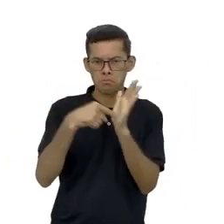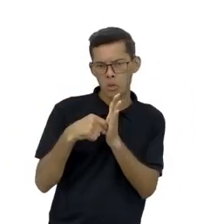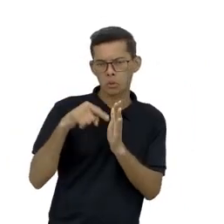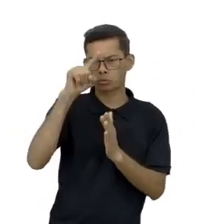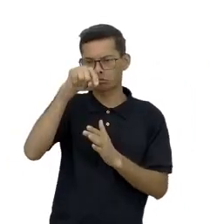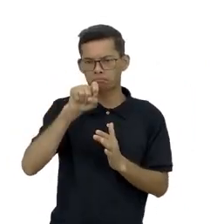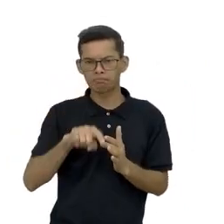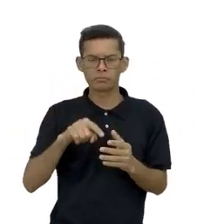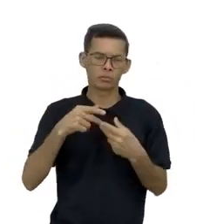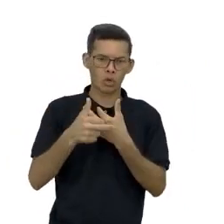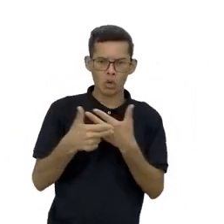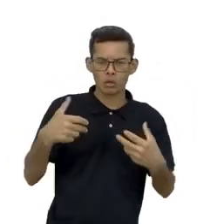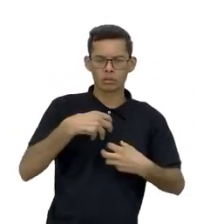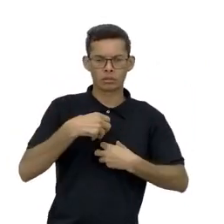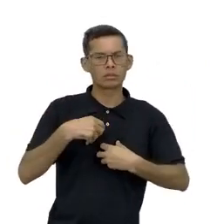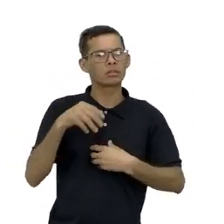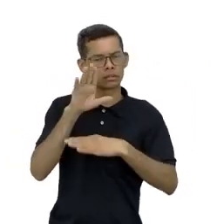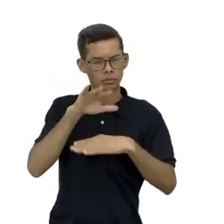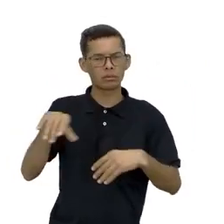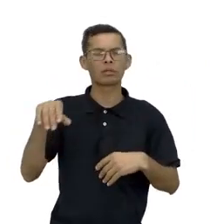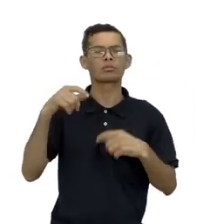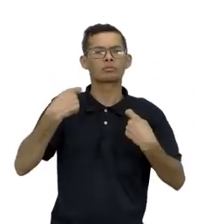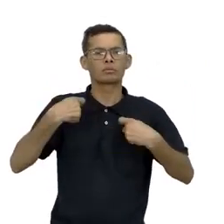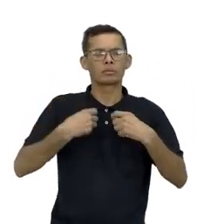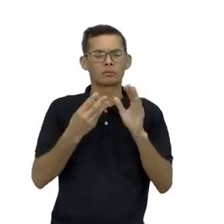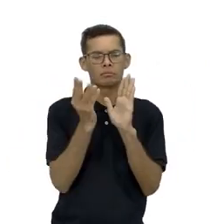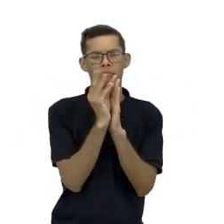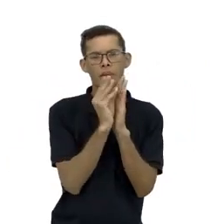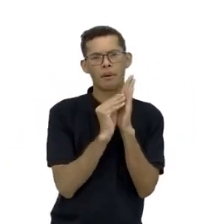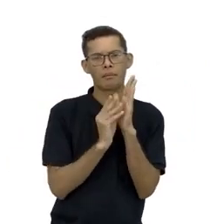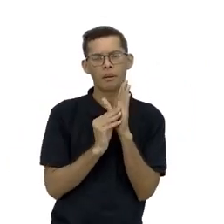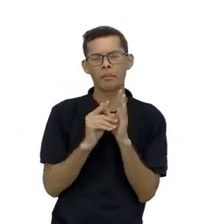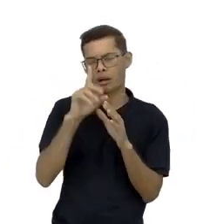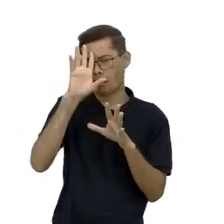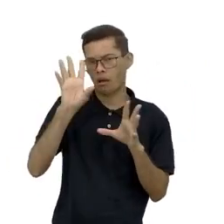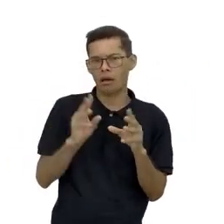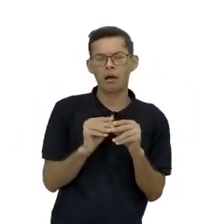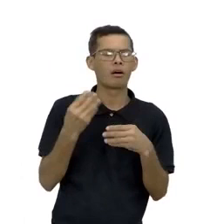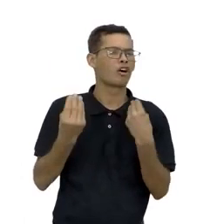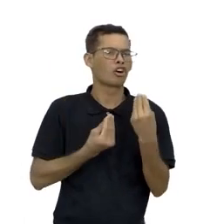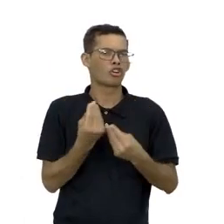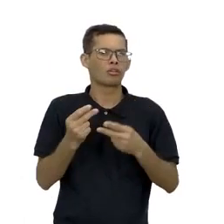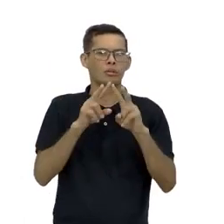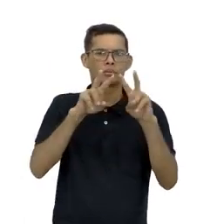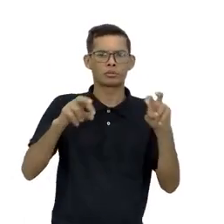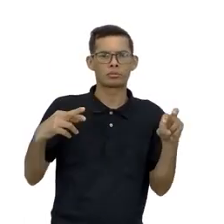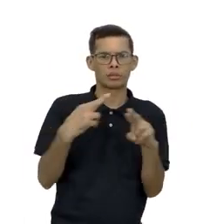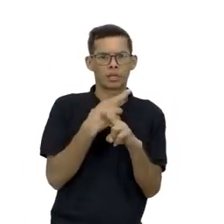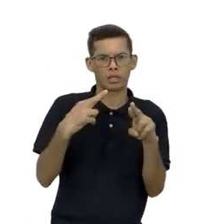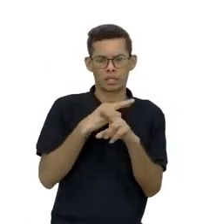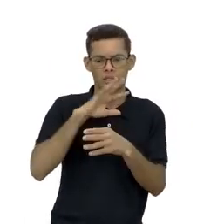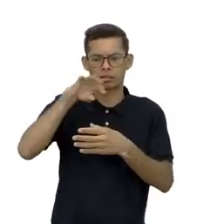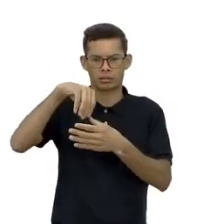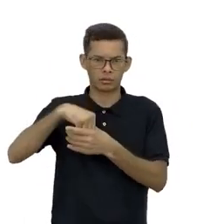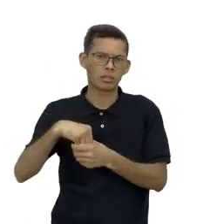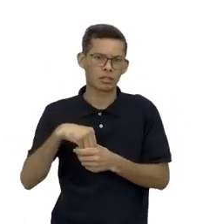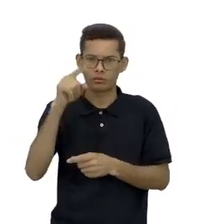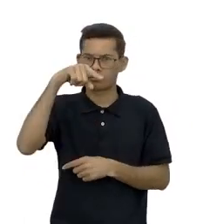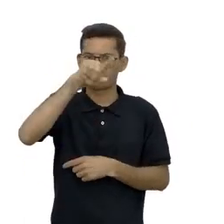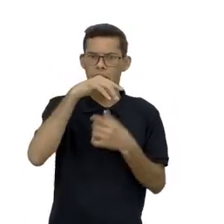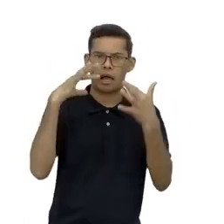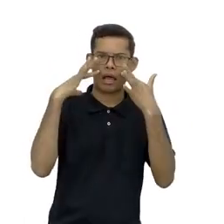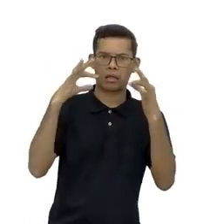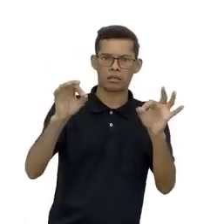Os estudantes deverão registrar suas conclusões a que chegaram sobre a relação entre elas. Observem